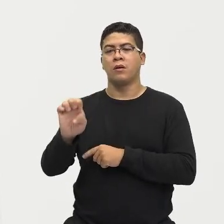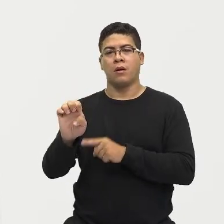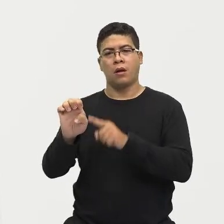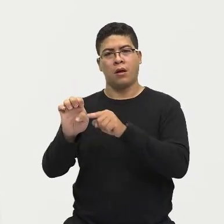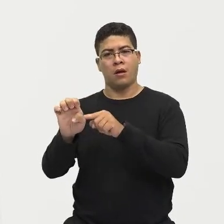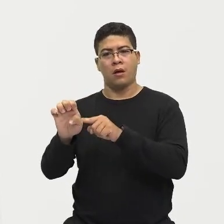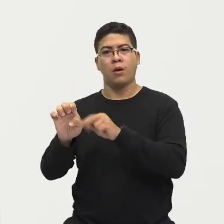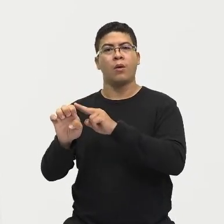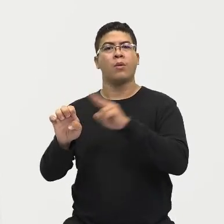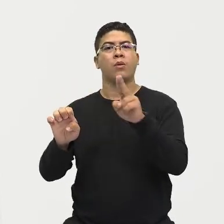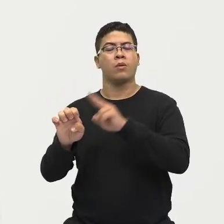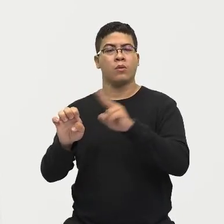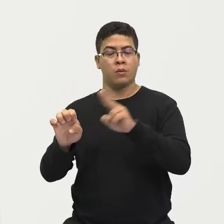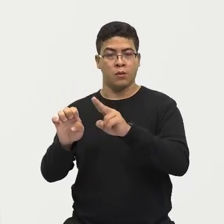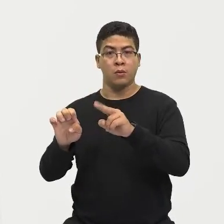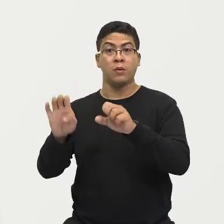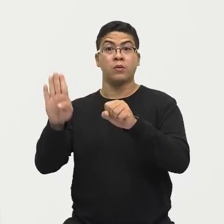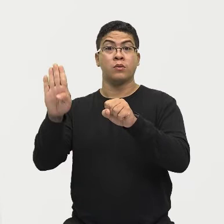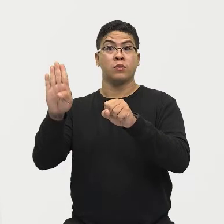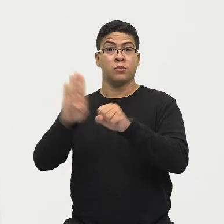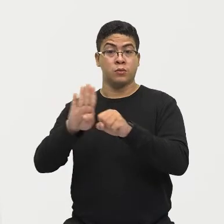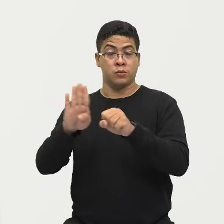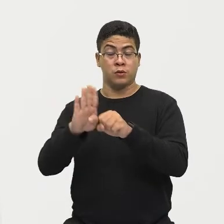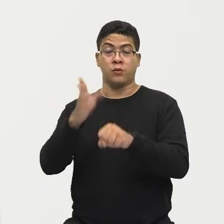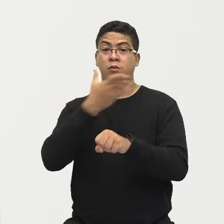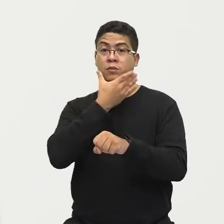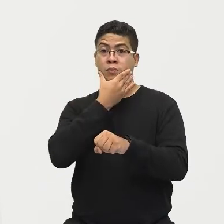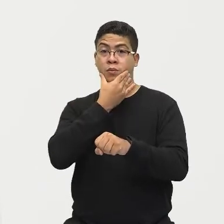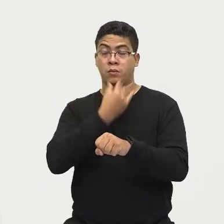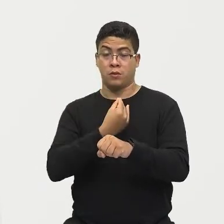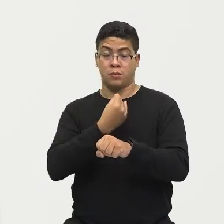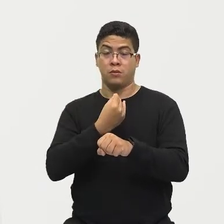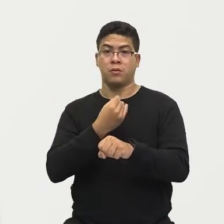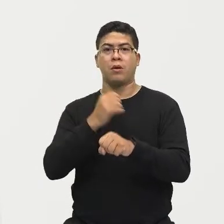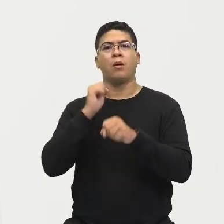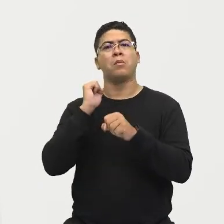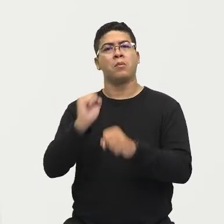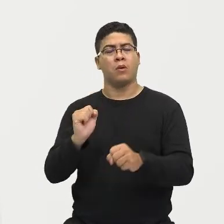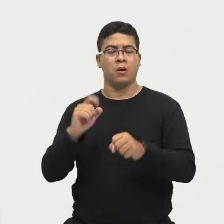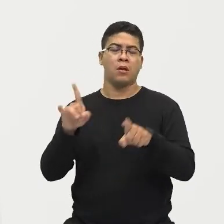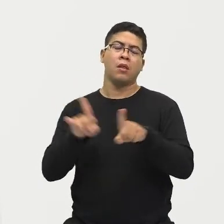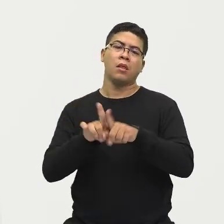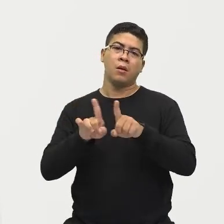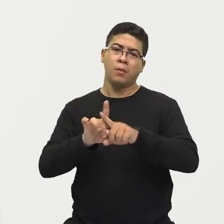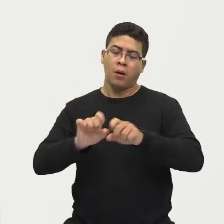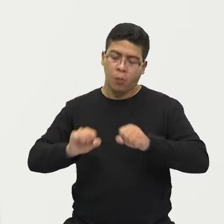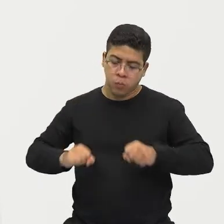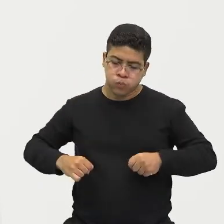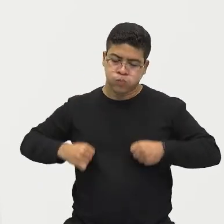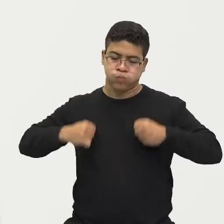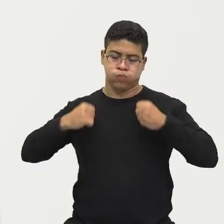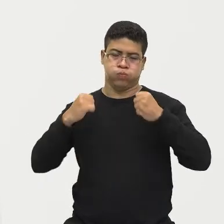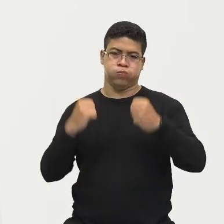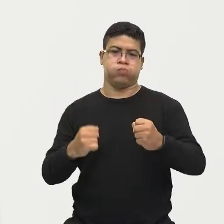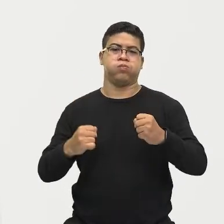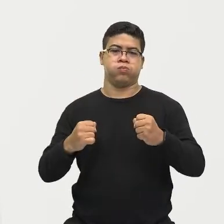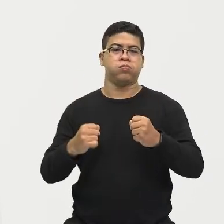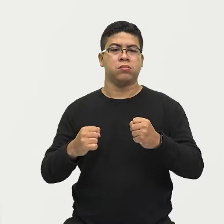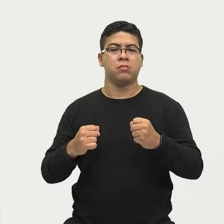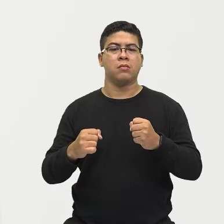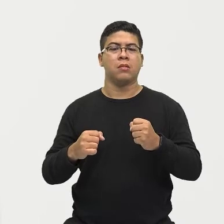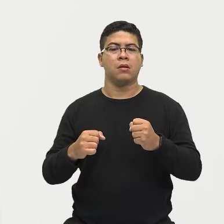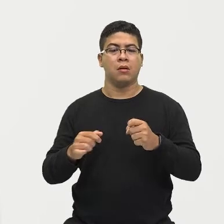substantivo masculino. Então, pode ser também robusto, é o outro sentido da palavra forte,